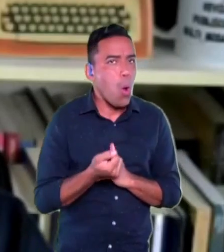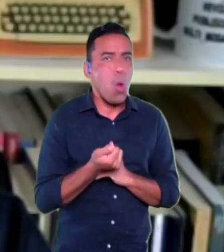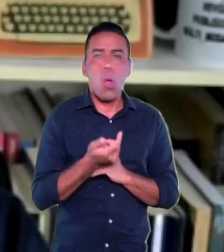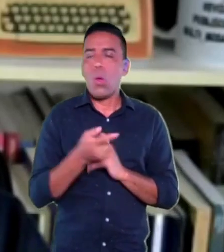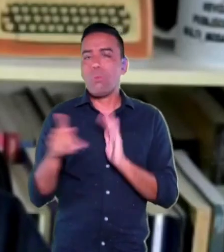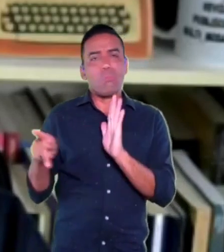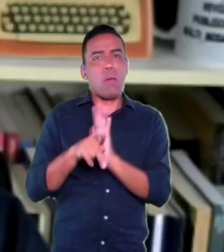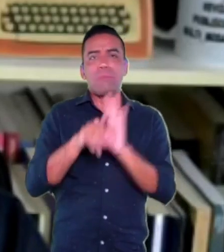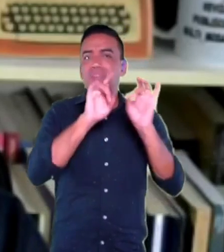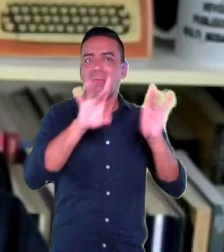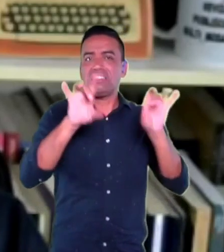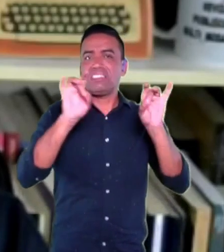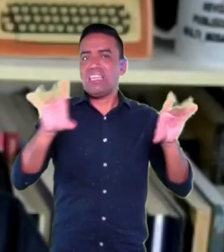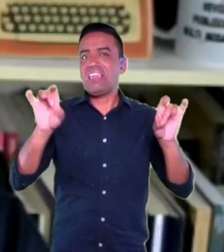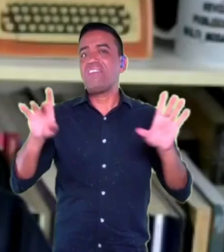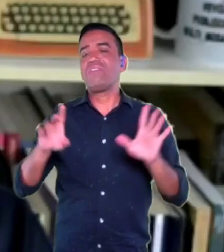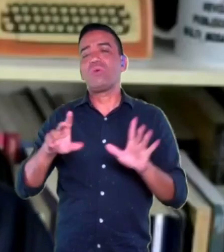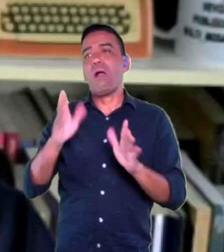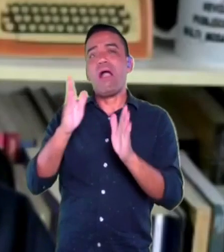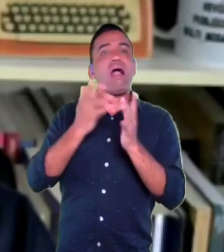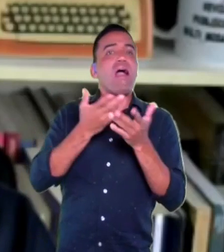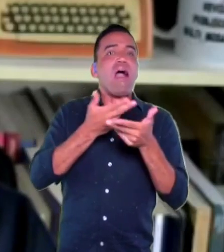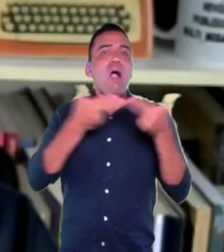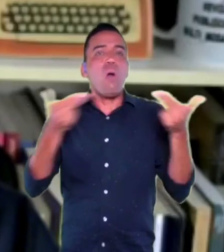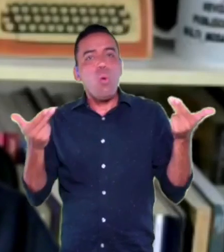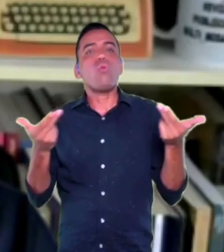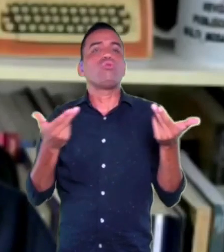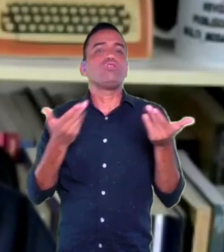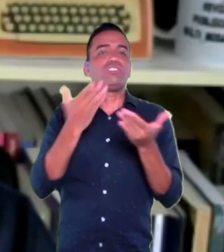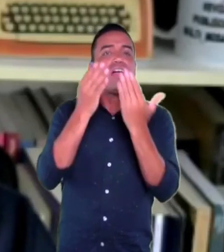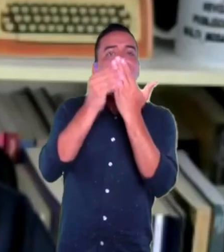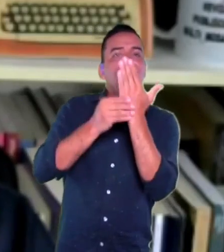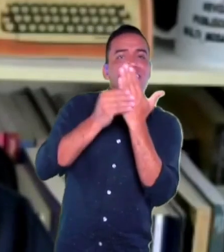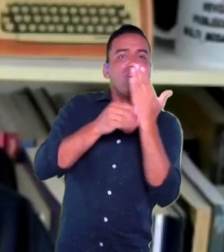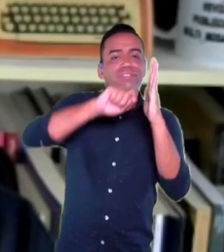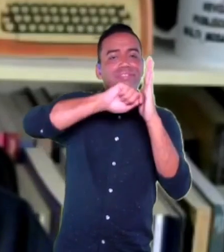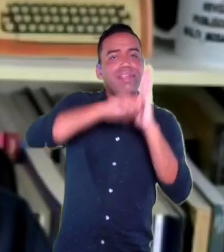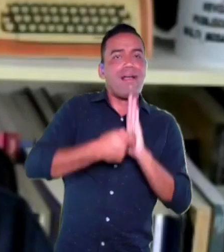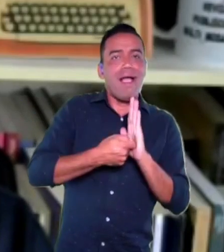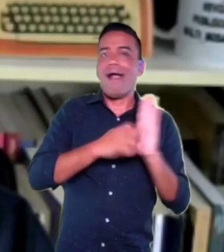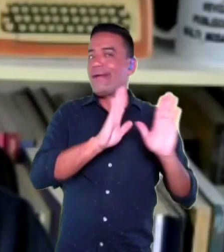especializada, alguns trancados à chave, né? E